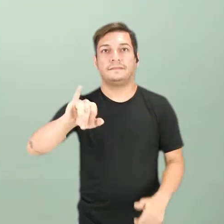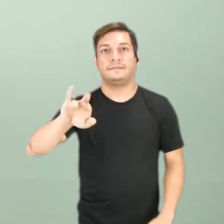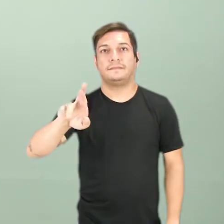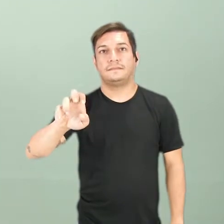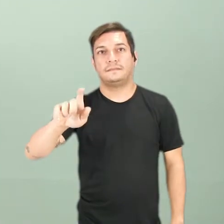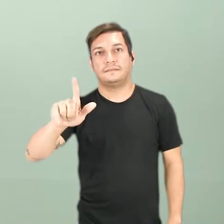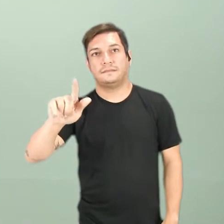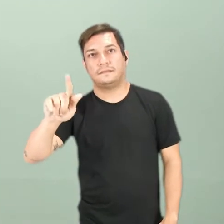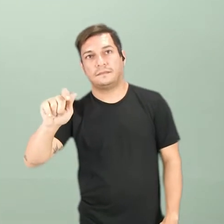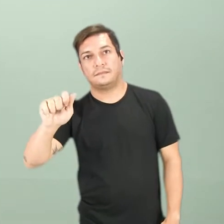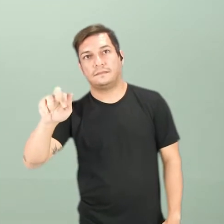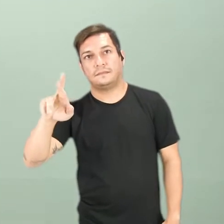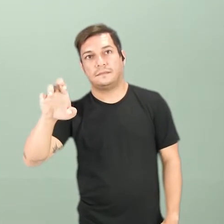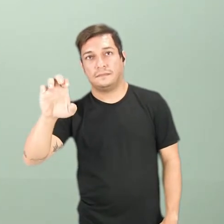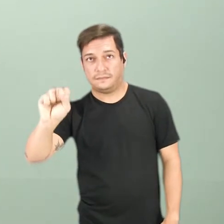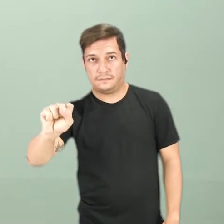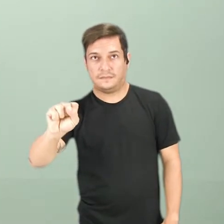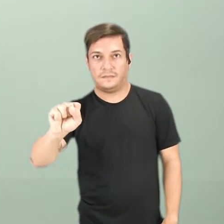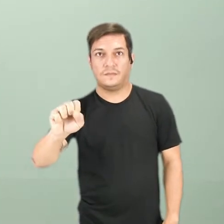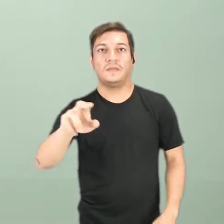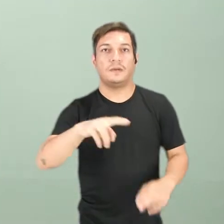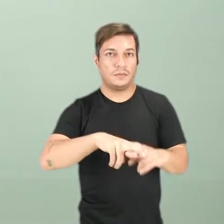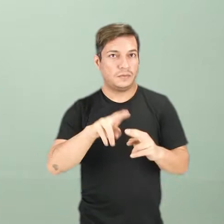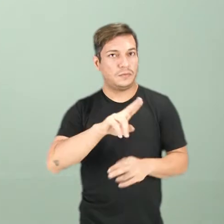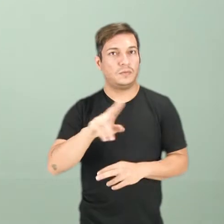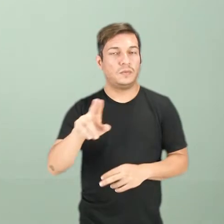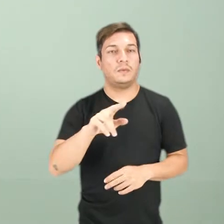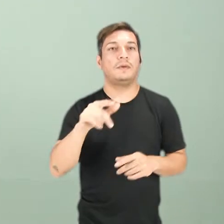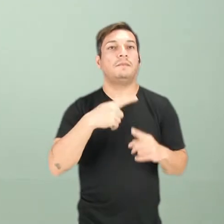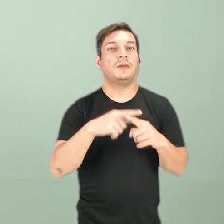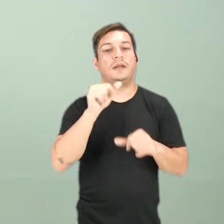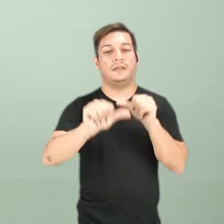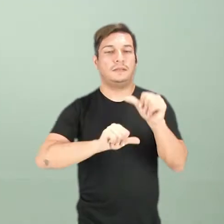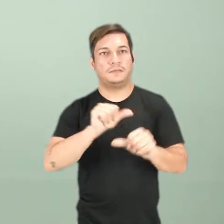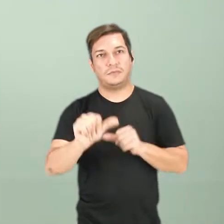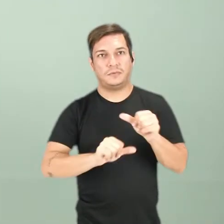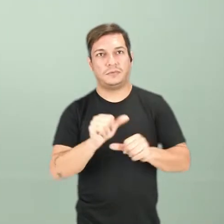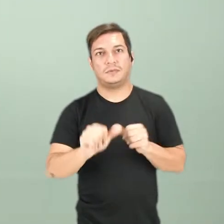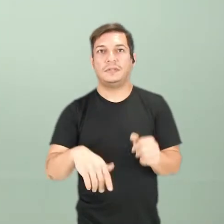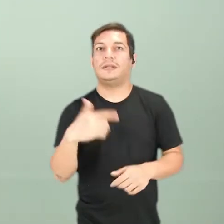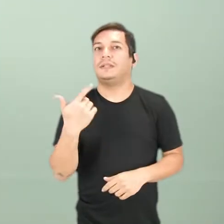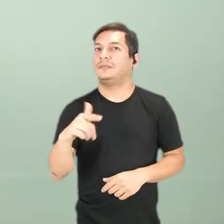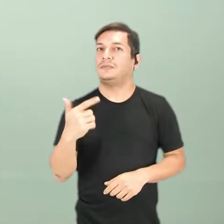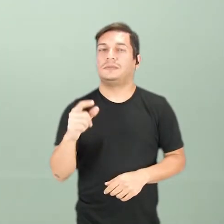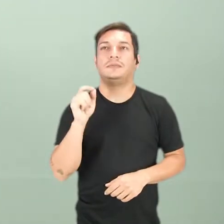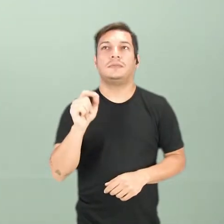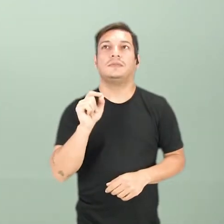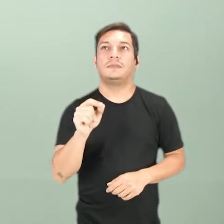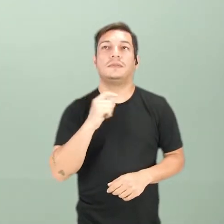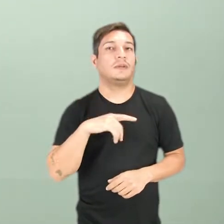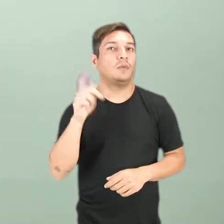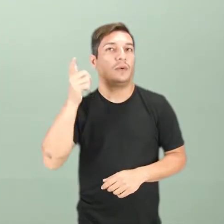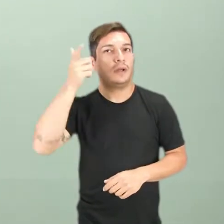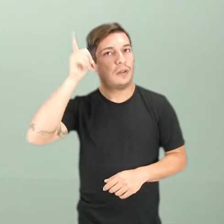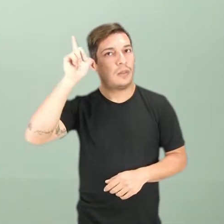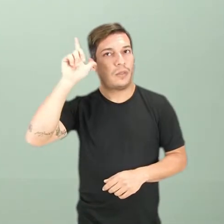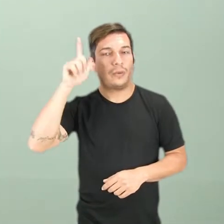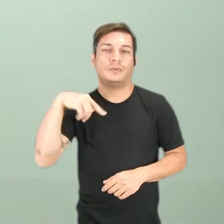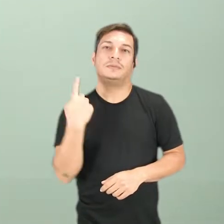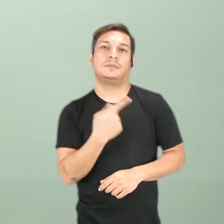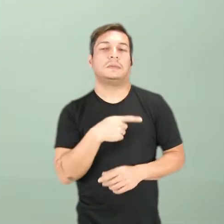chamados de irregulares, porque eles se modificam. Eles não têm uma lógica que a